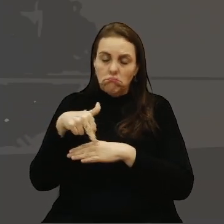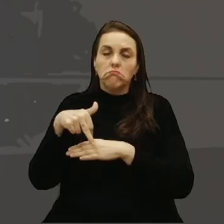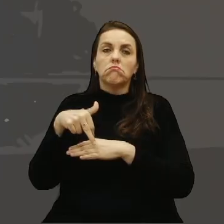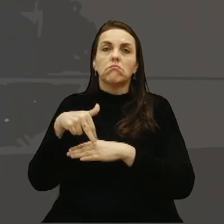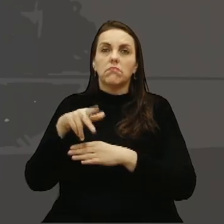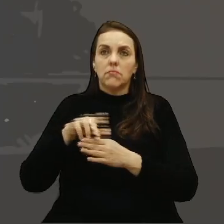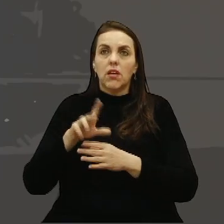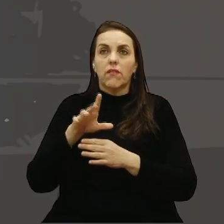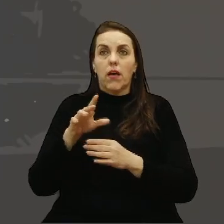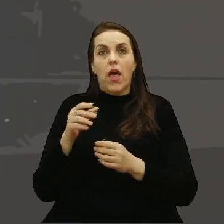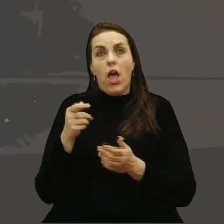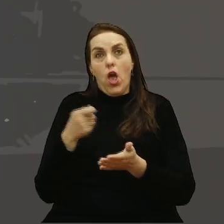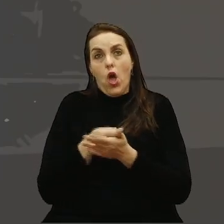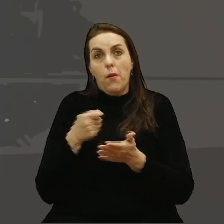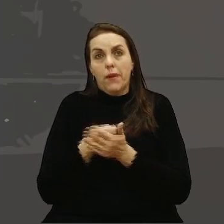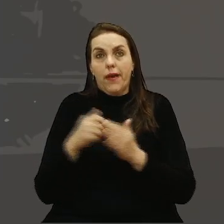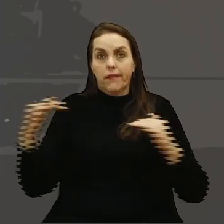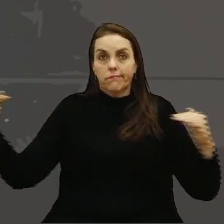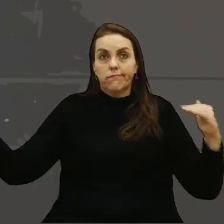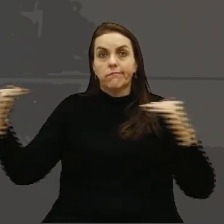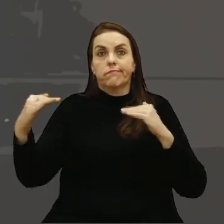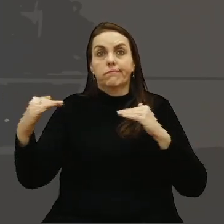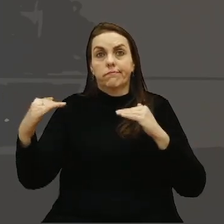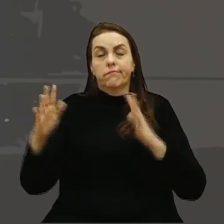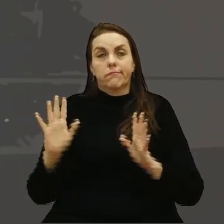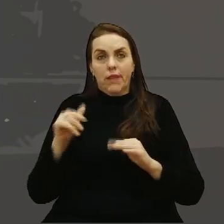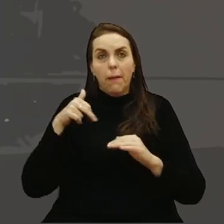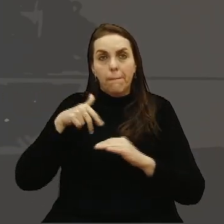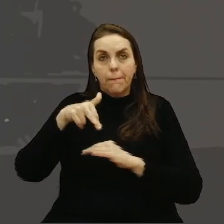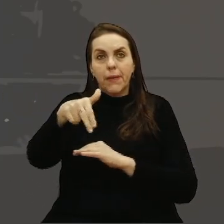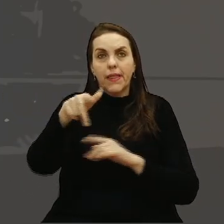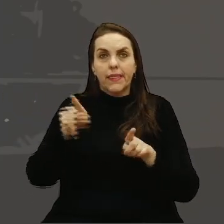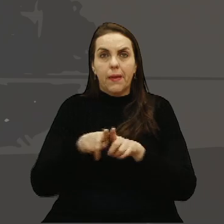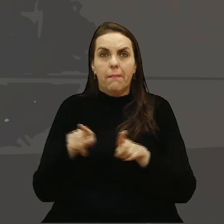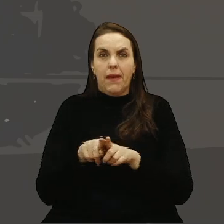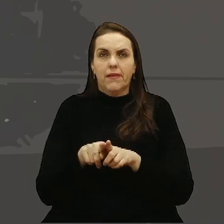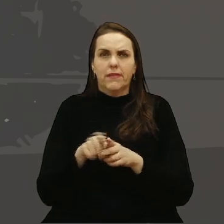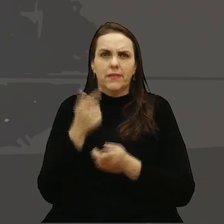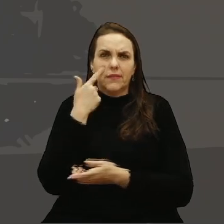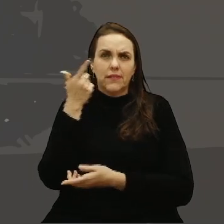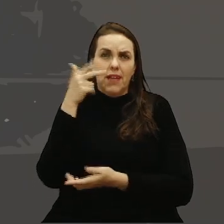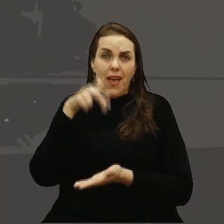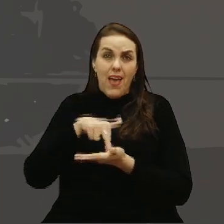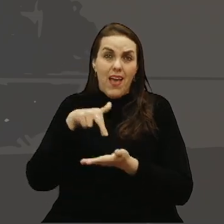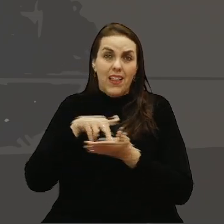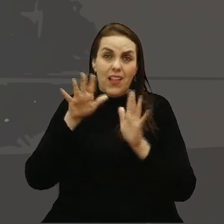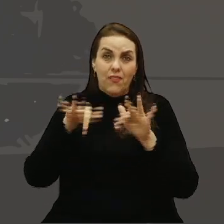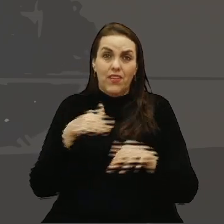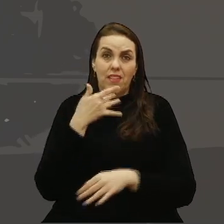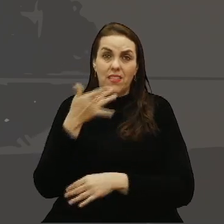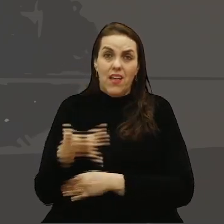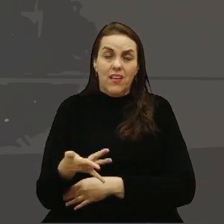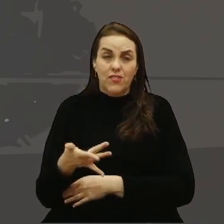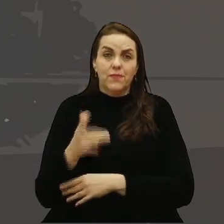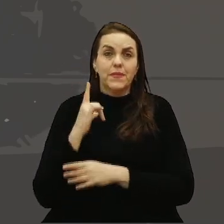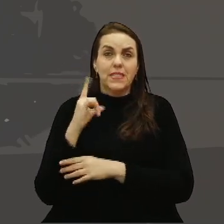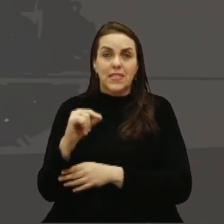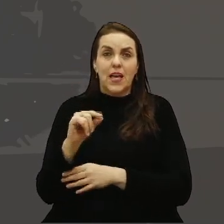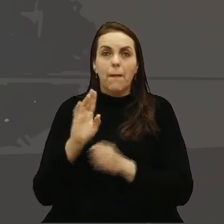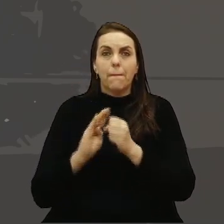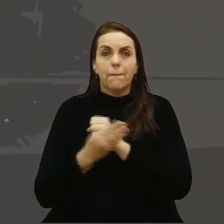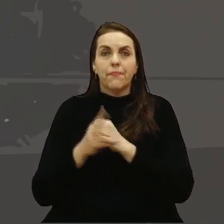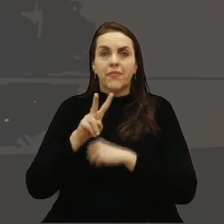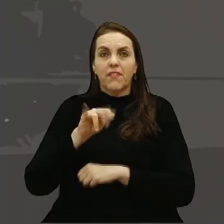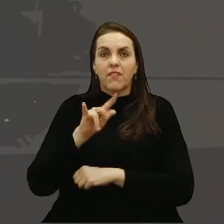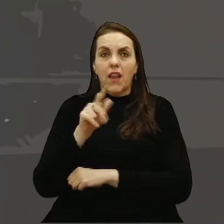aí obrigatoriamente se parou dos dois lados e outro morador atravessou. Então vejam só, essa é a realidade no final de tarde, aí na saída do Vila Amélia. Mas